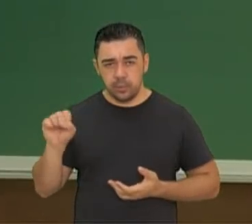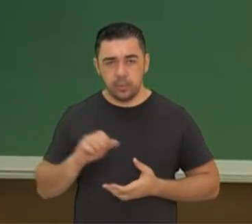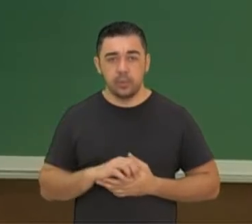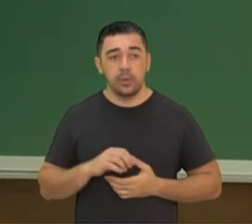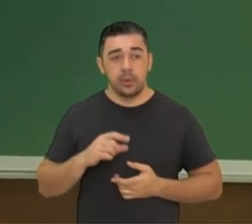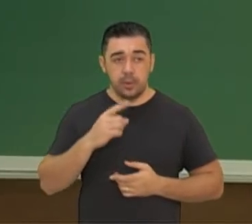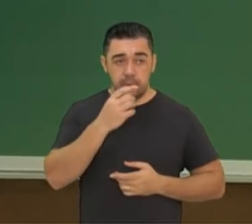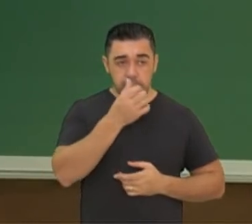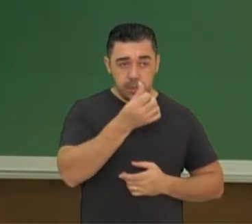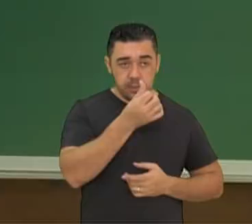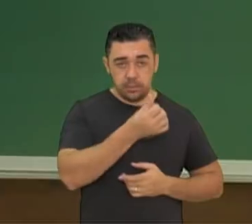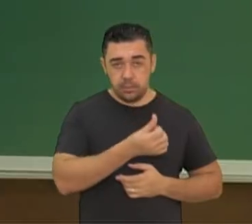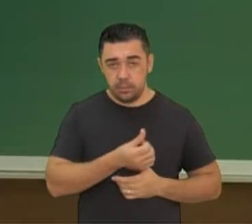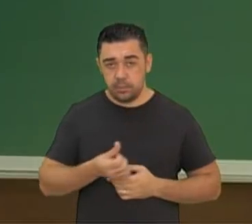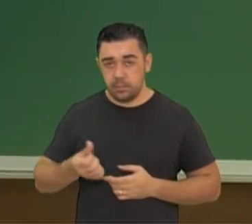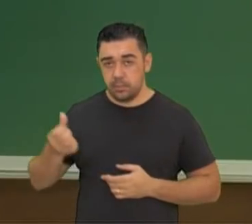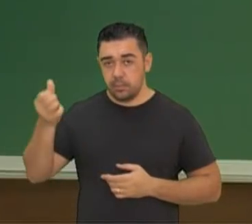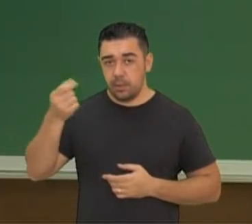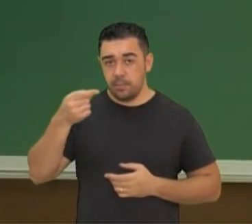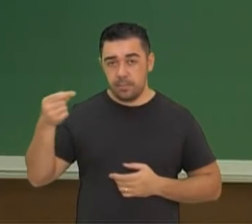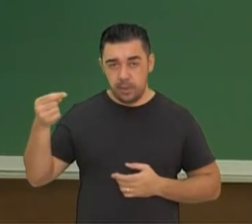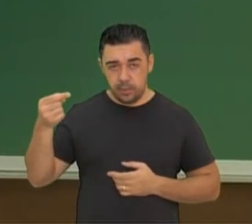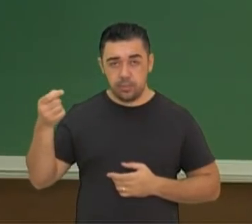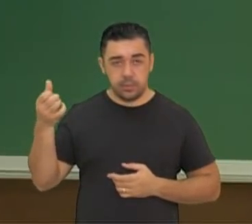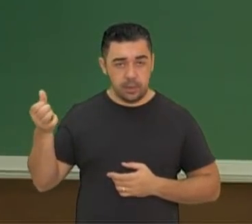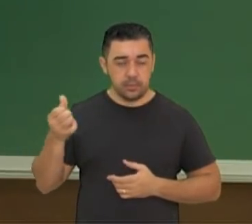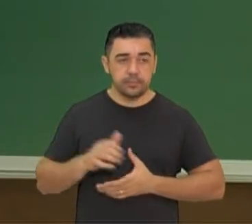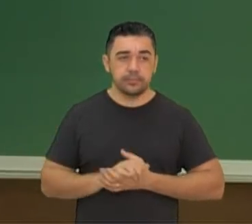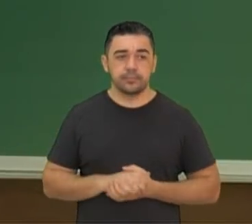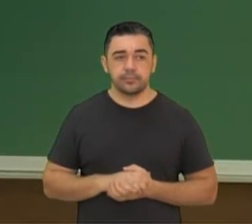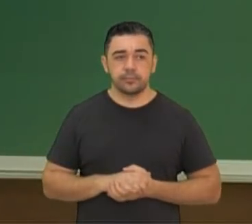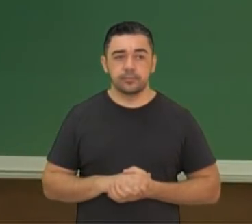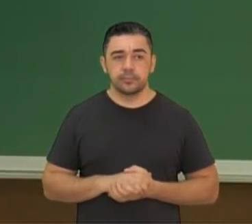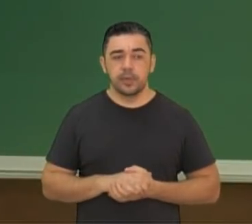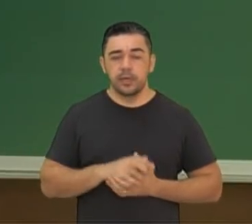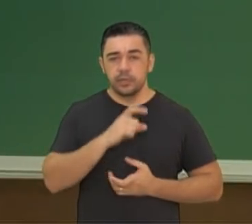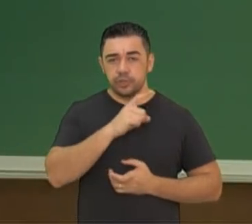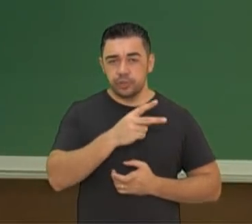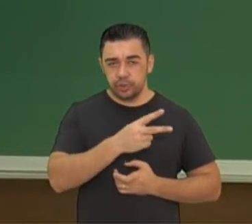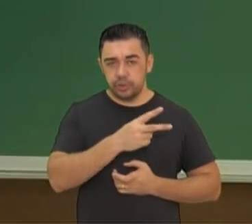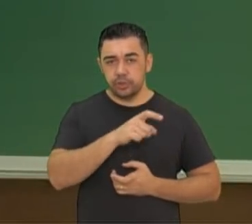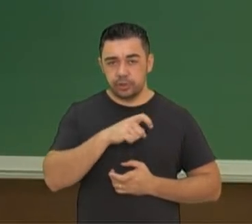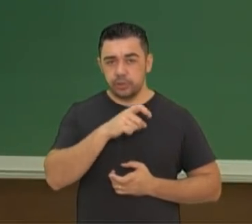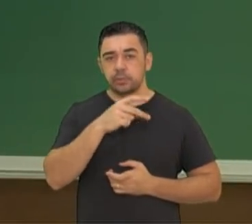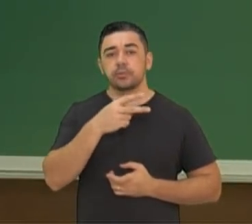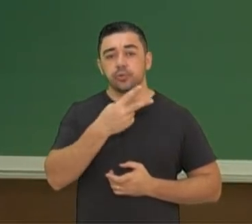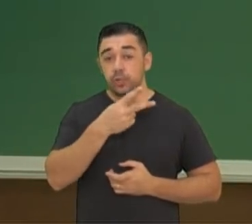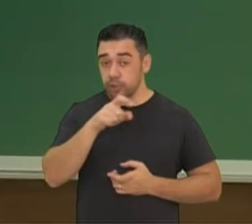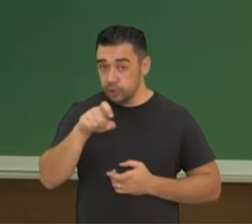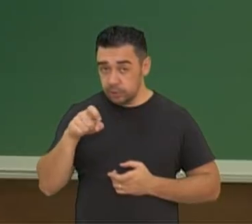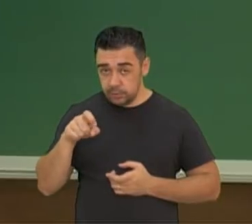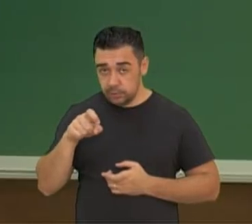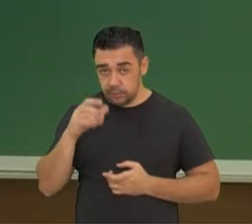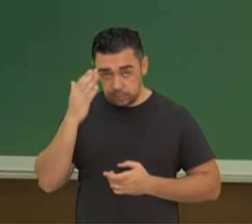vai para o outro lado, menos. Então, fica 48 menos 6. E o X mais X é 2X. Tudo